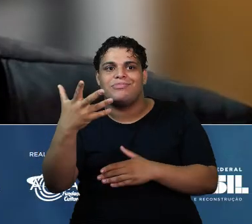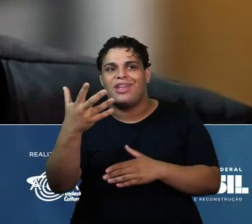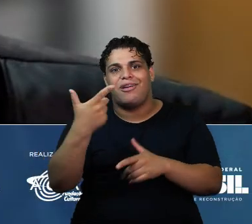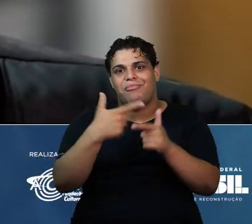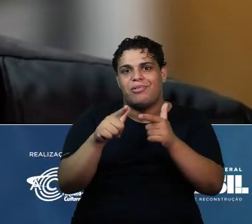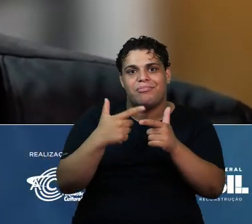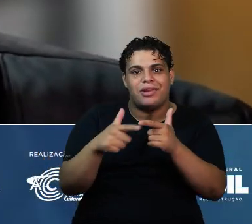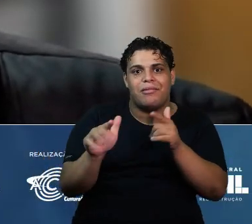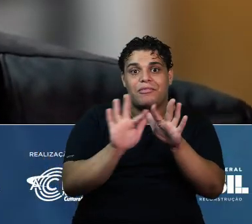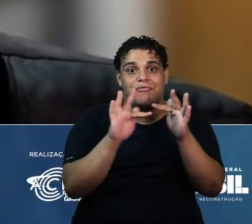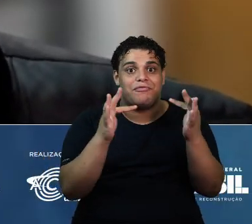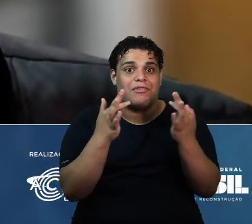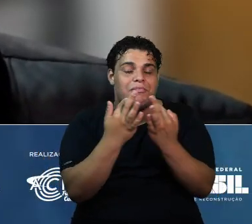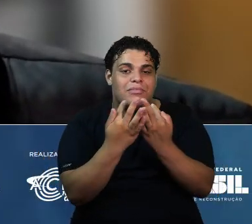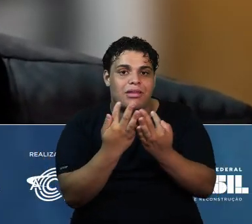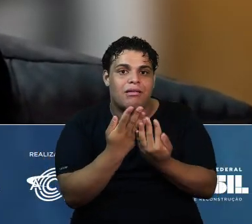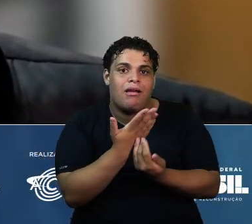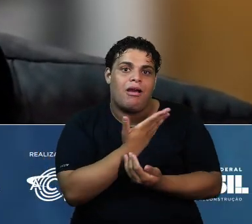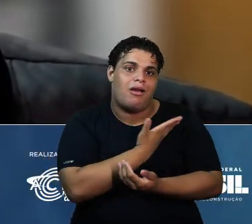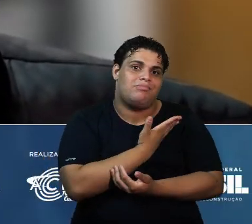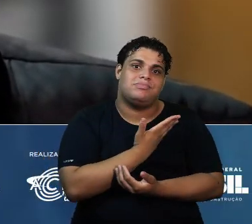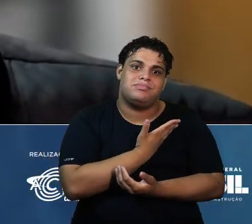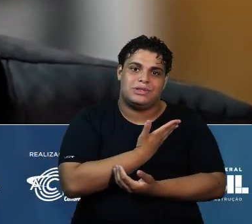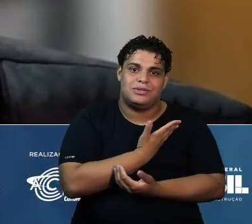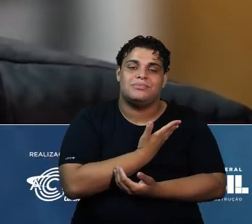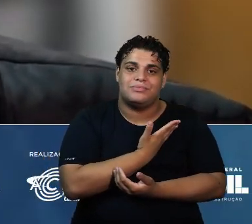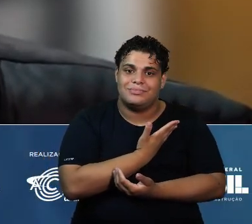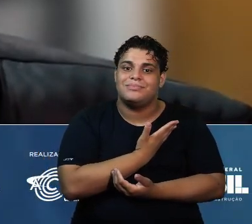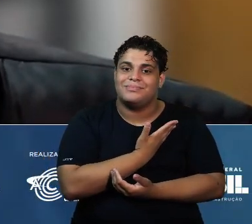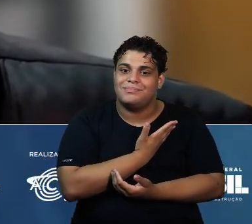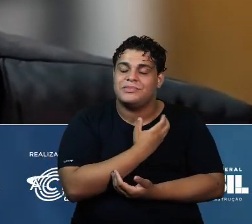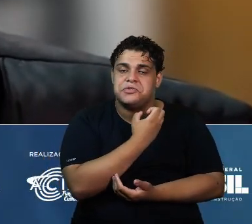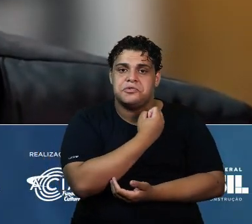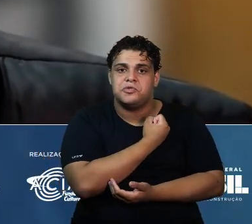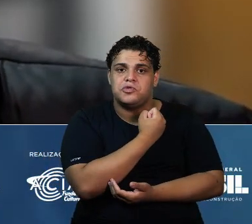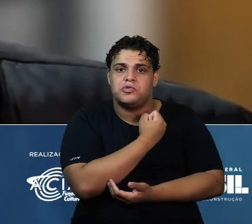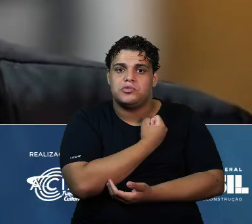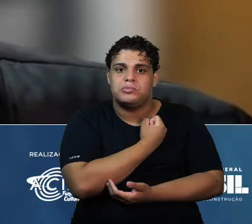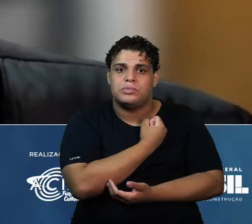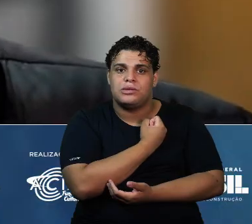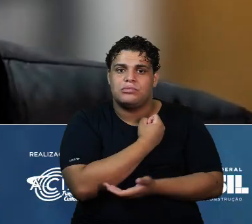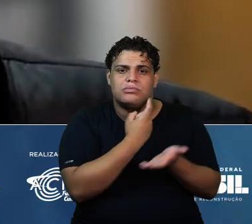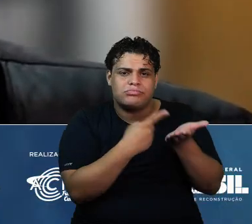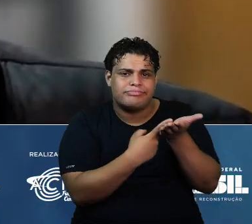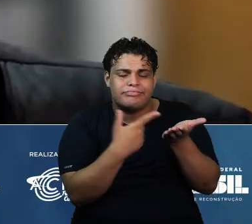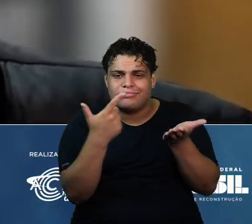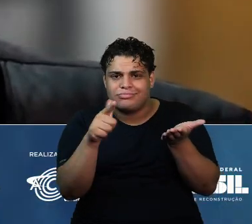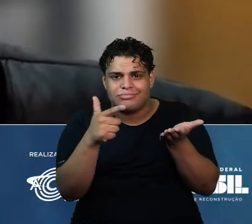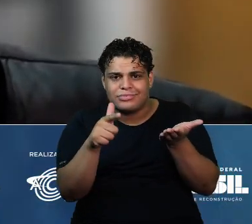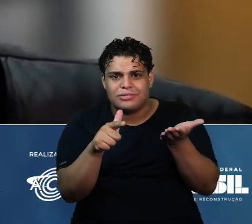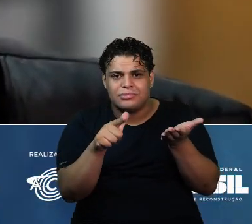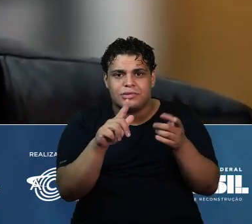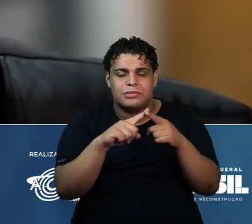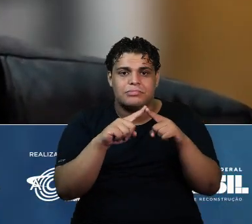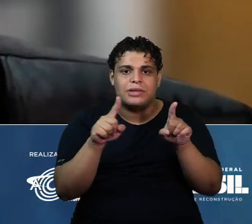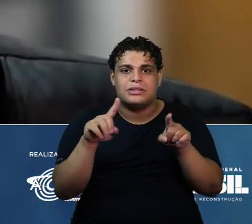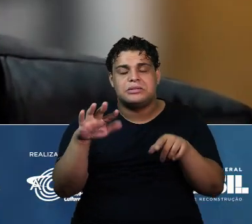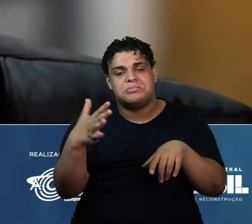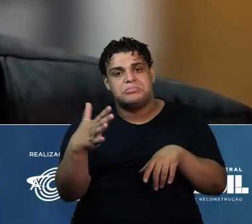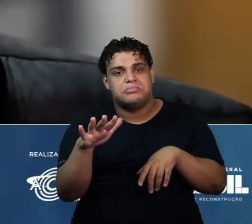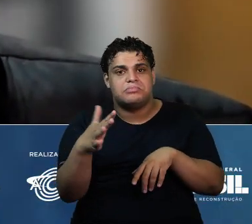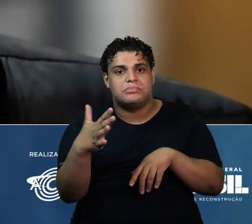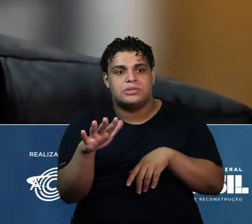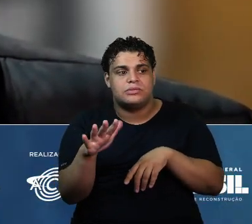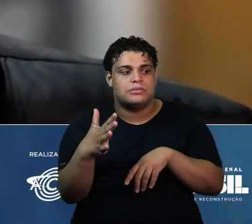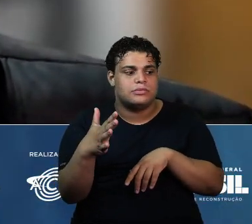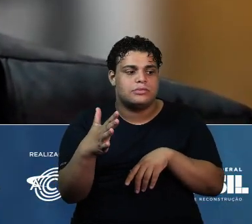os amigos. E um número que aí a gente não tem um número definitivo, mas um número estimado, que são